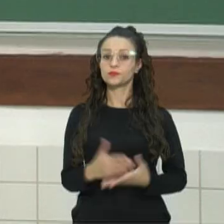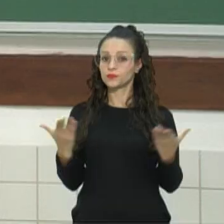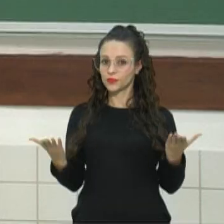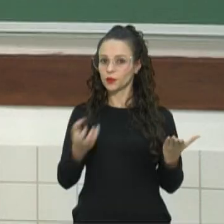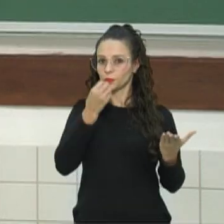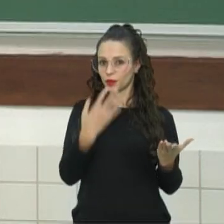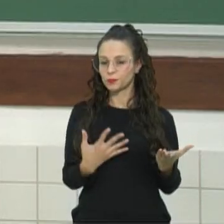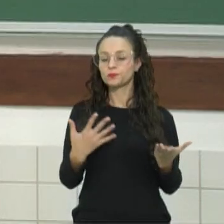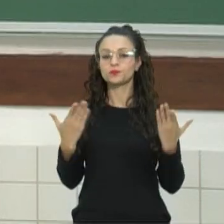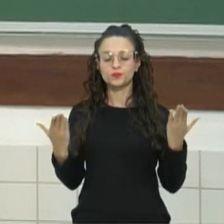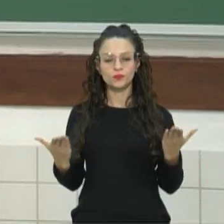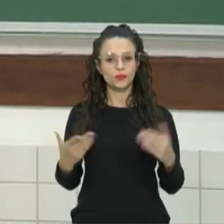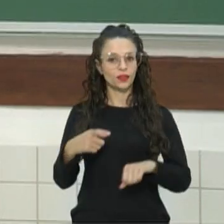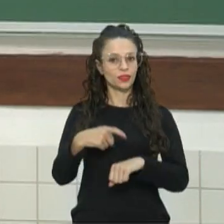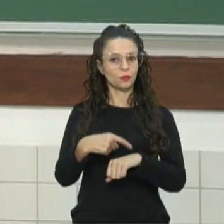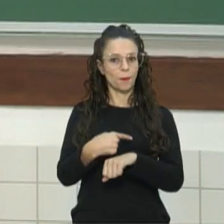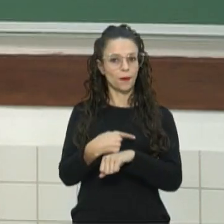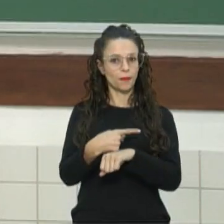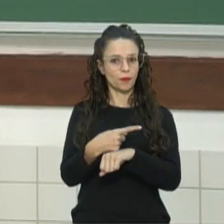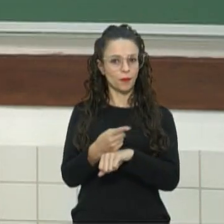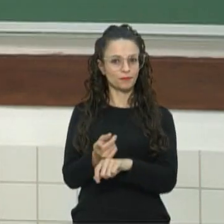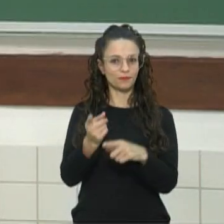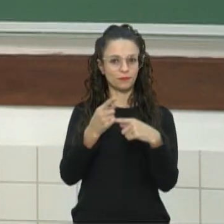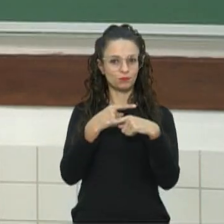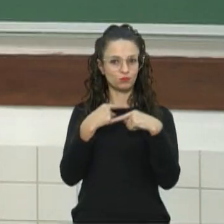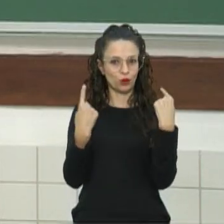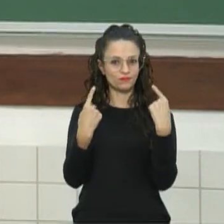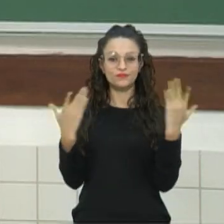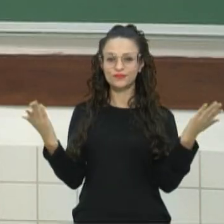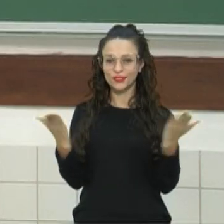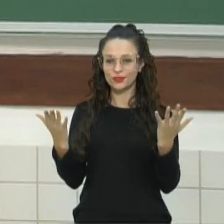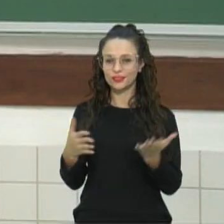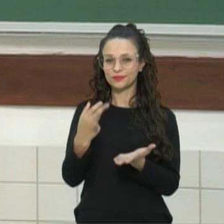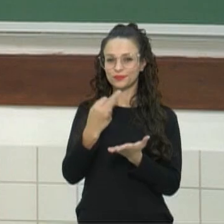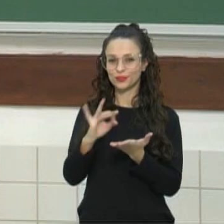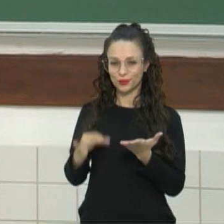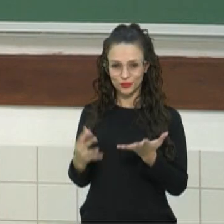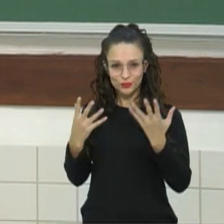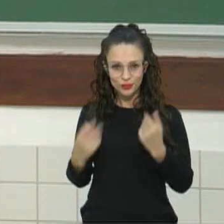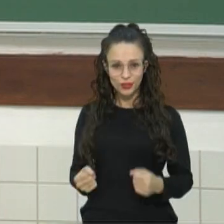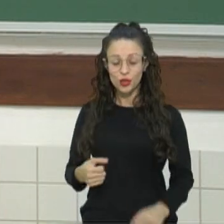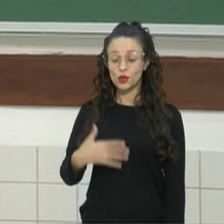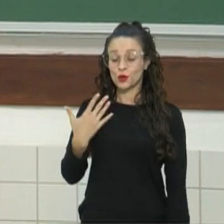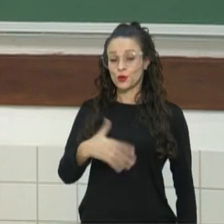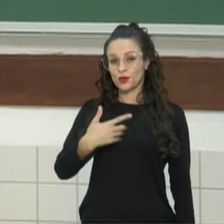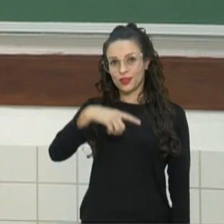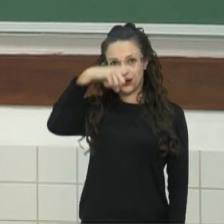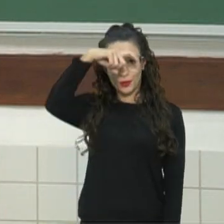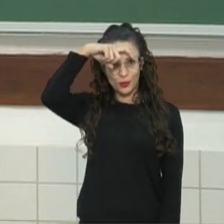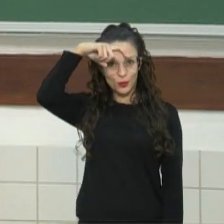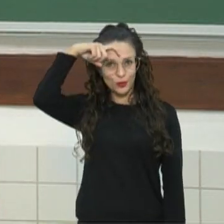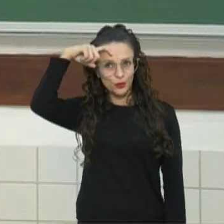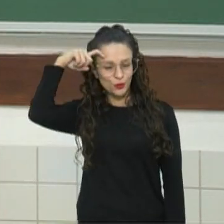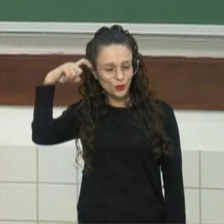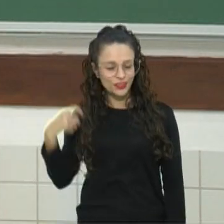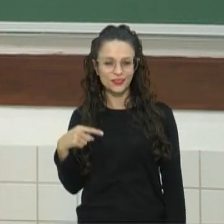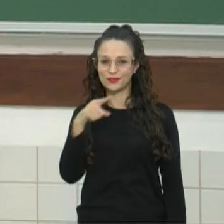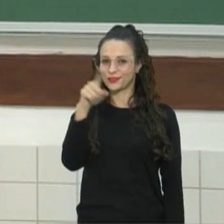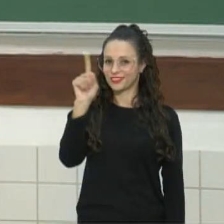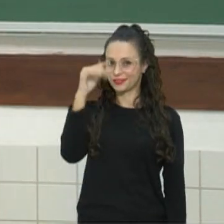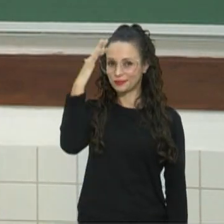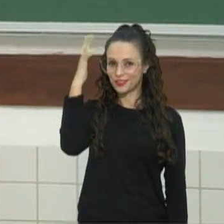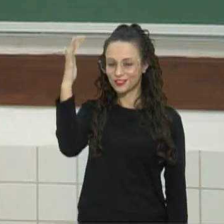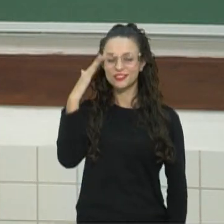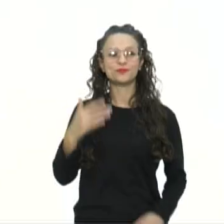Muito bem, galera, tempo esgotado, vamos então para a nossa correção. Rapaz, deu uma suada aqui que você não faz